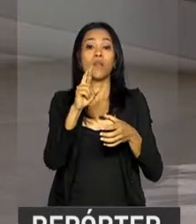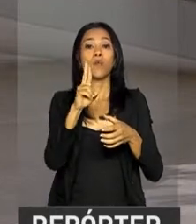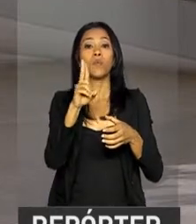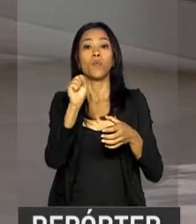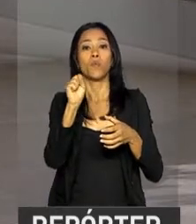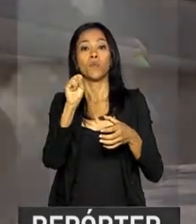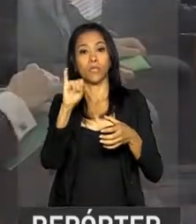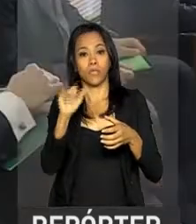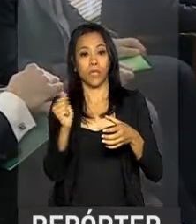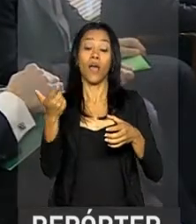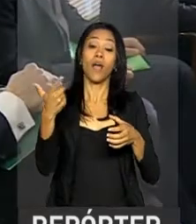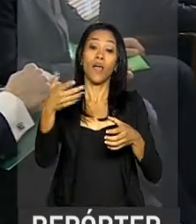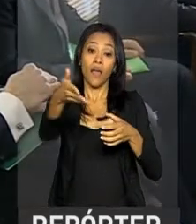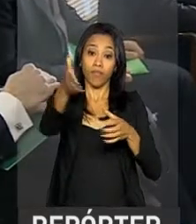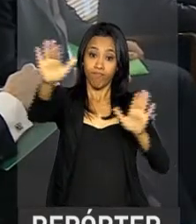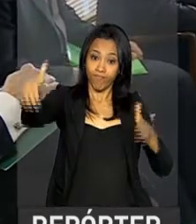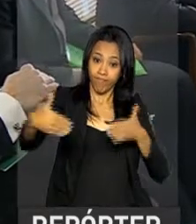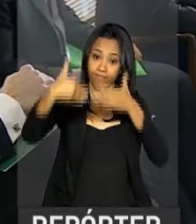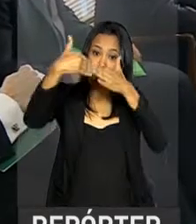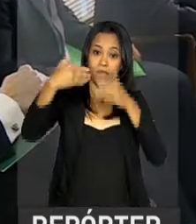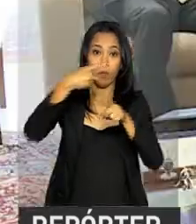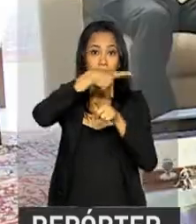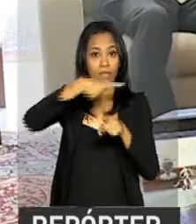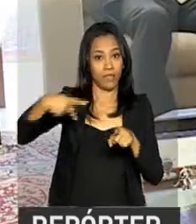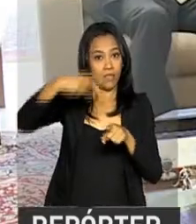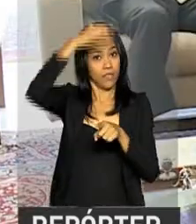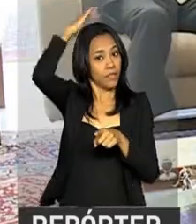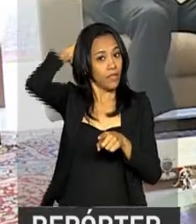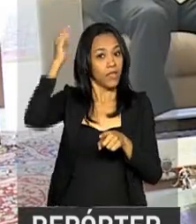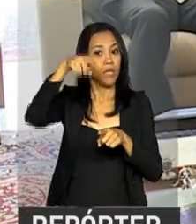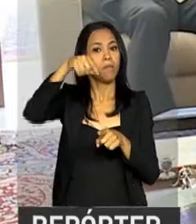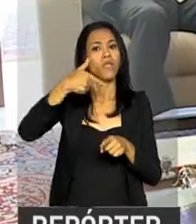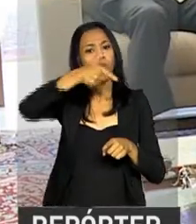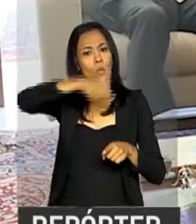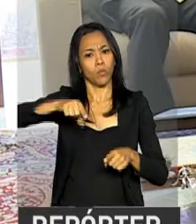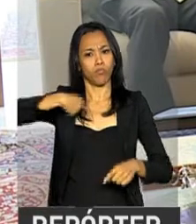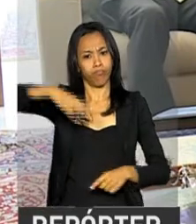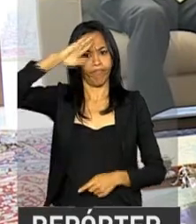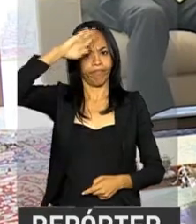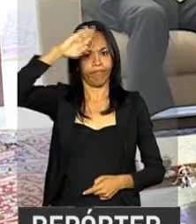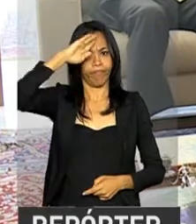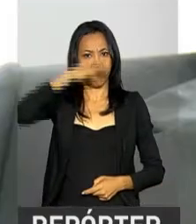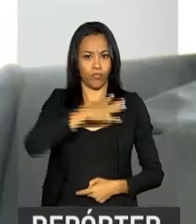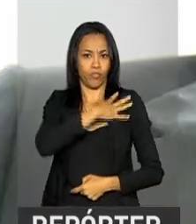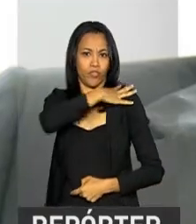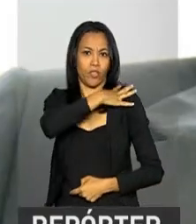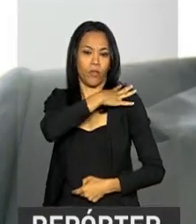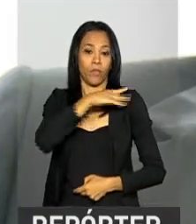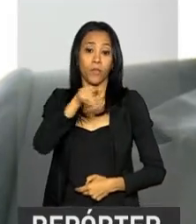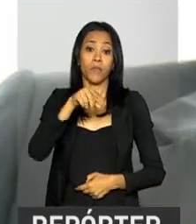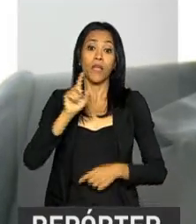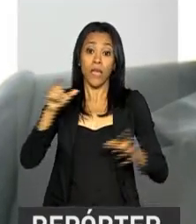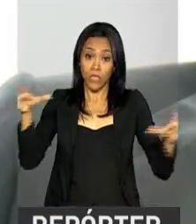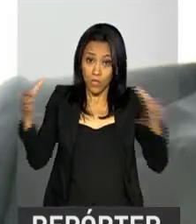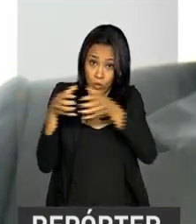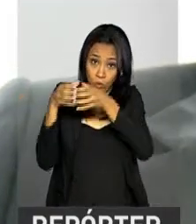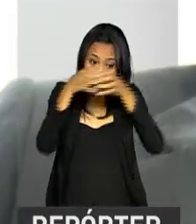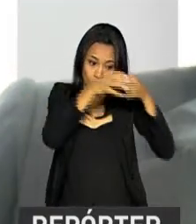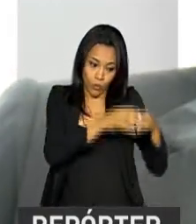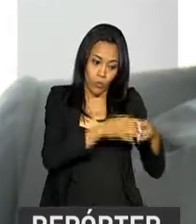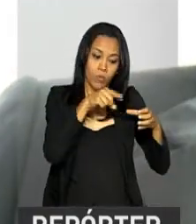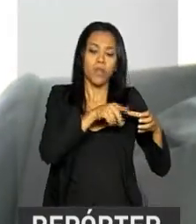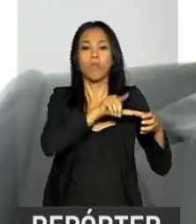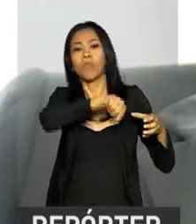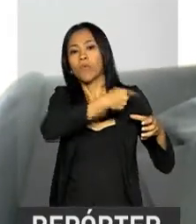michel temer e pelo ministro chefe do gsi general sérgio e chegou e depois essa comitiva seguiu para uma